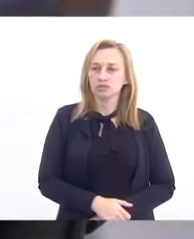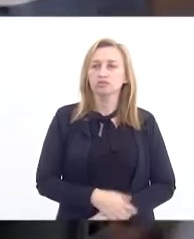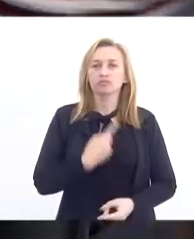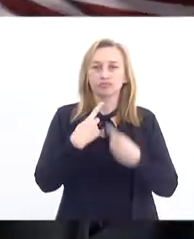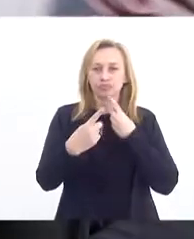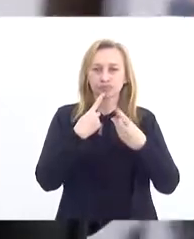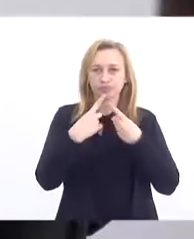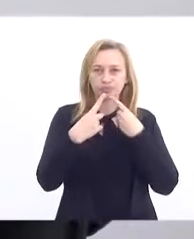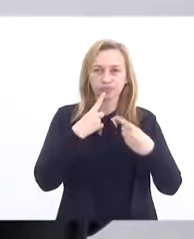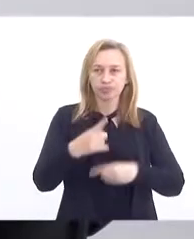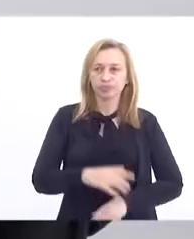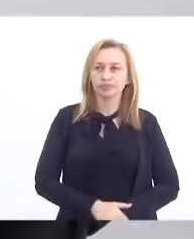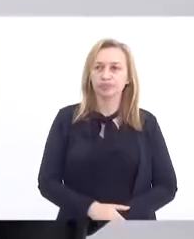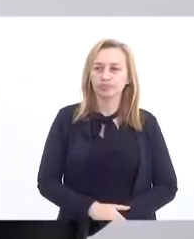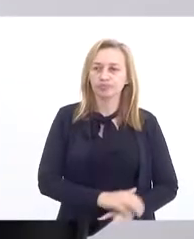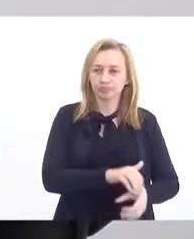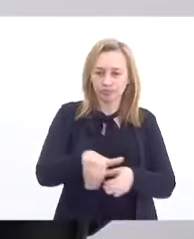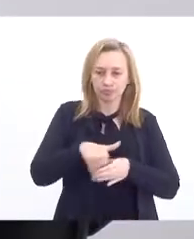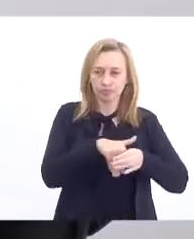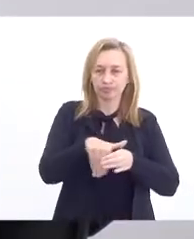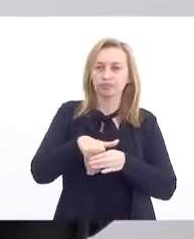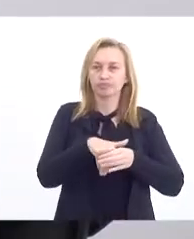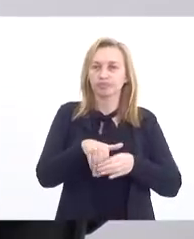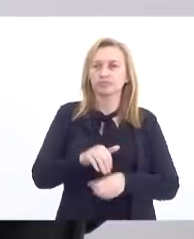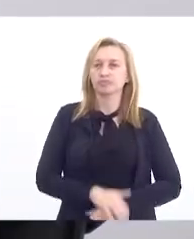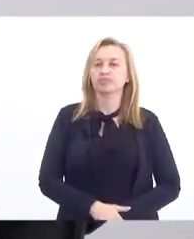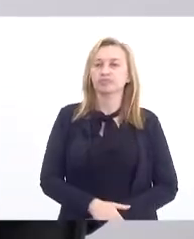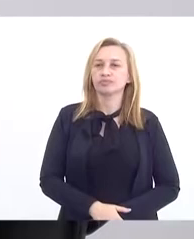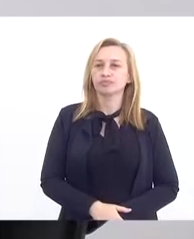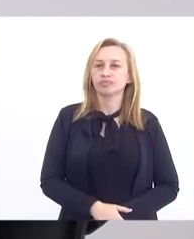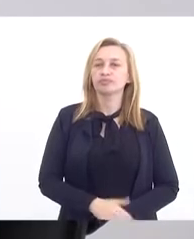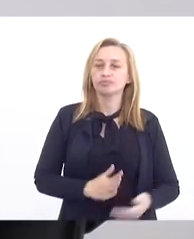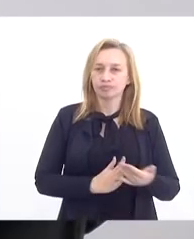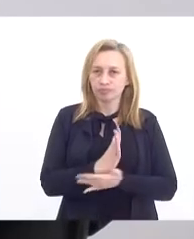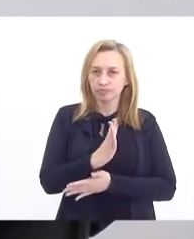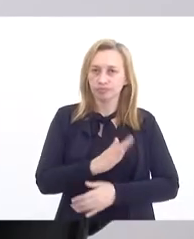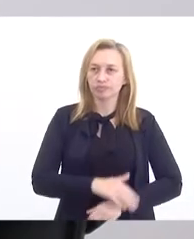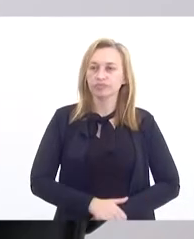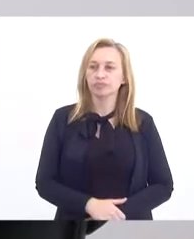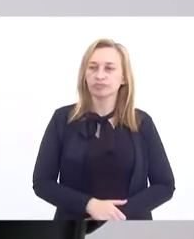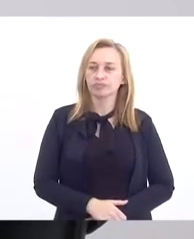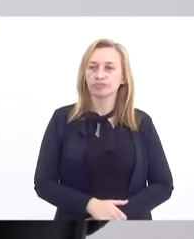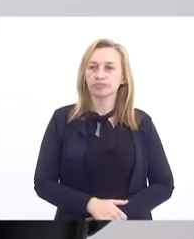Em discussão. Em votação. Aprovado.